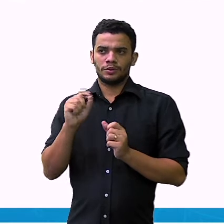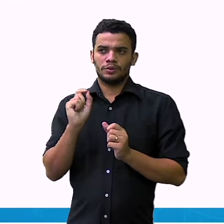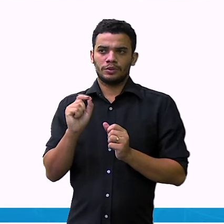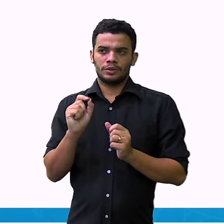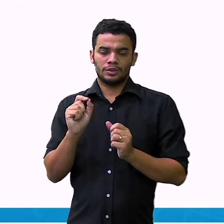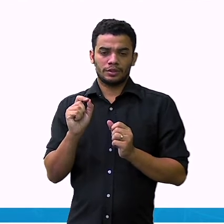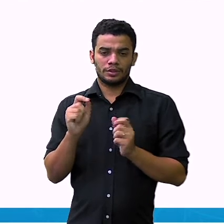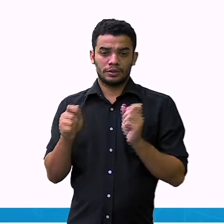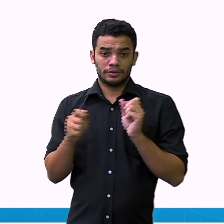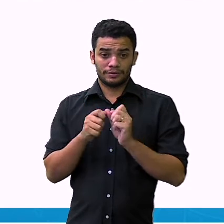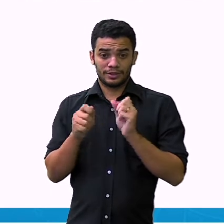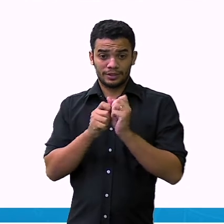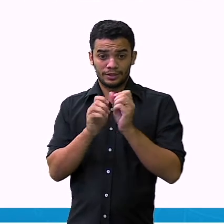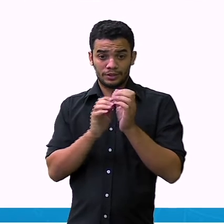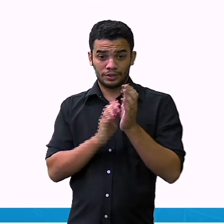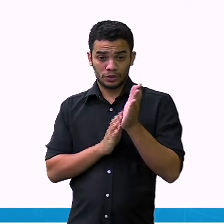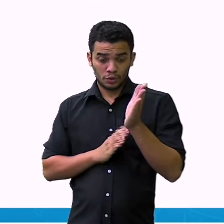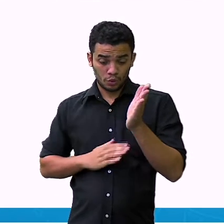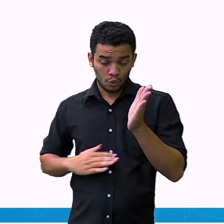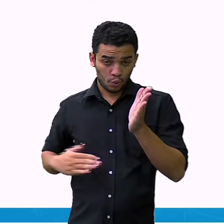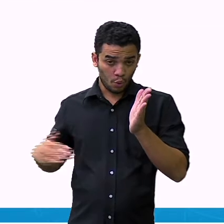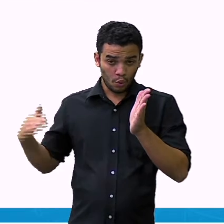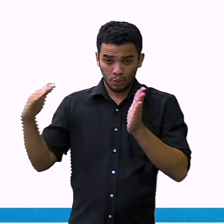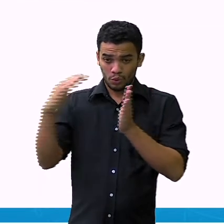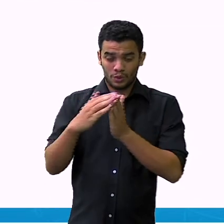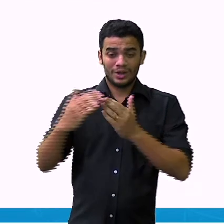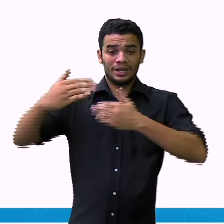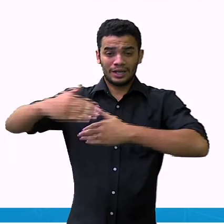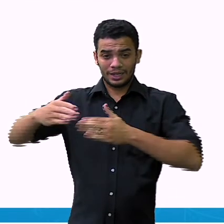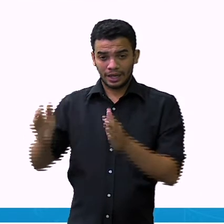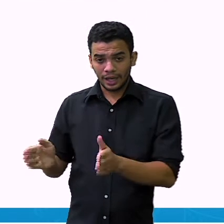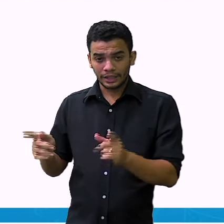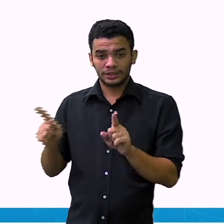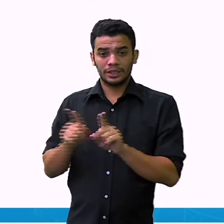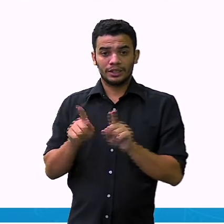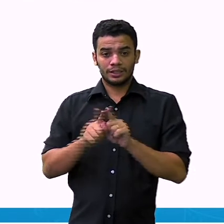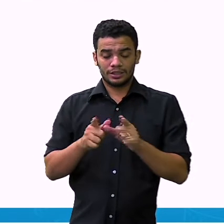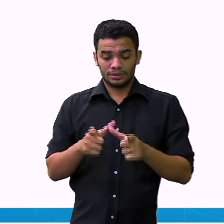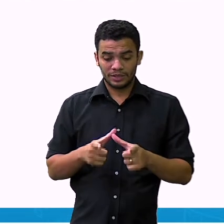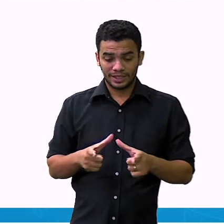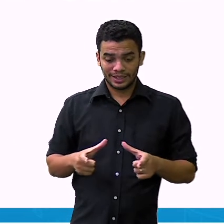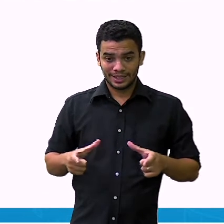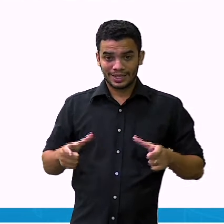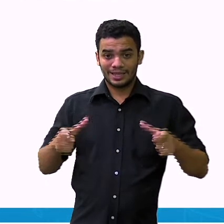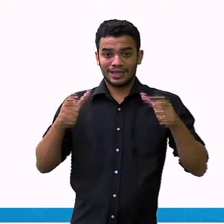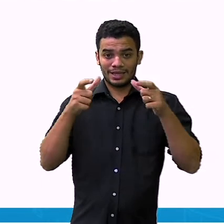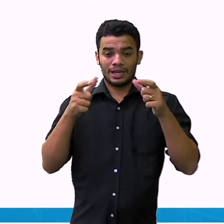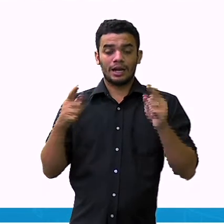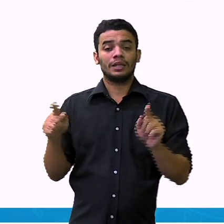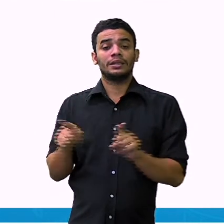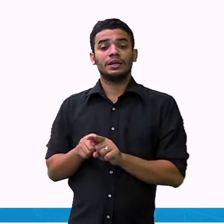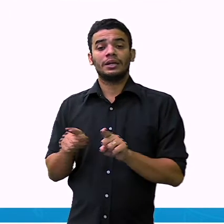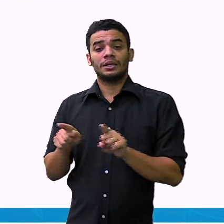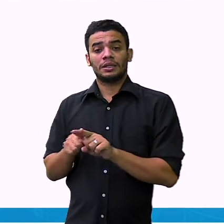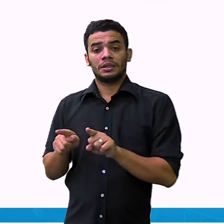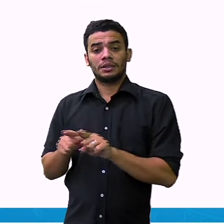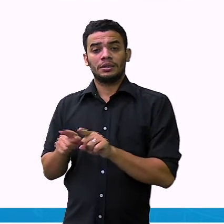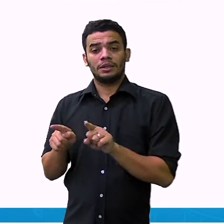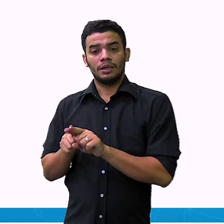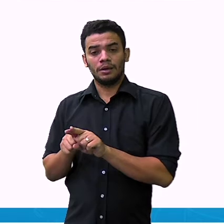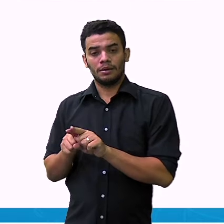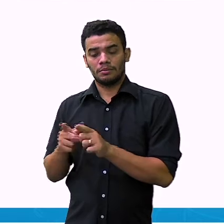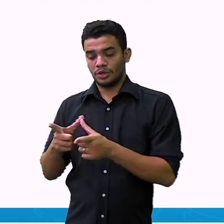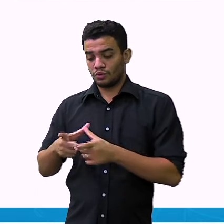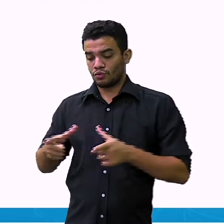de todo o material que fora recolhido. Então, se a pergunta aqui tivesse sido: qual é o total do material